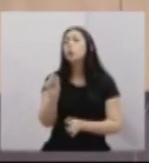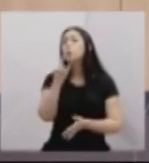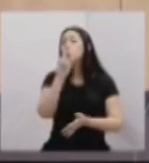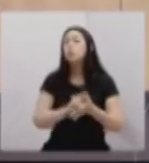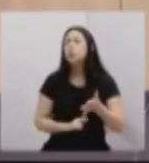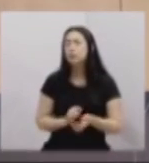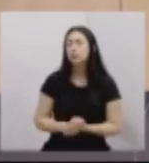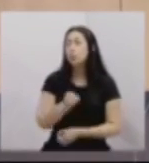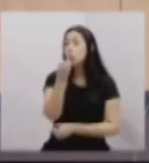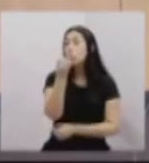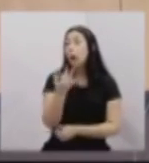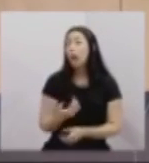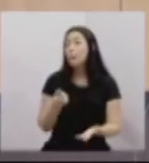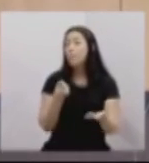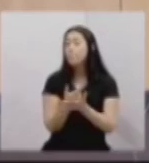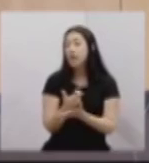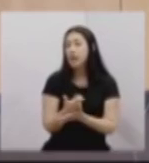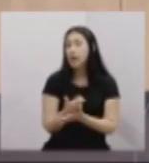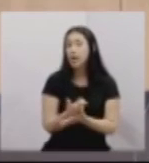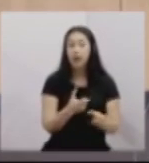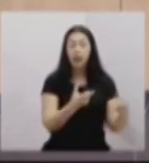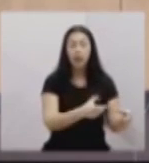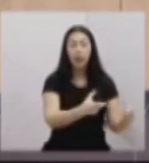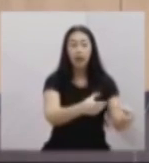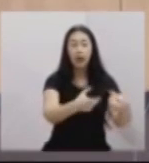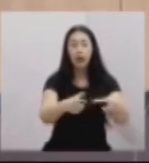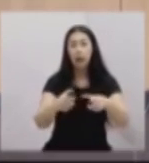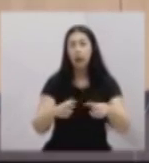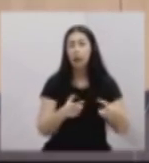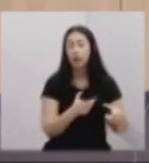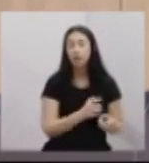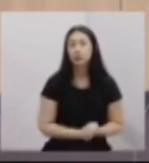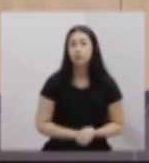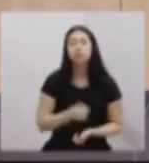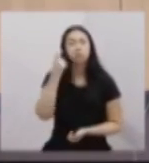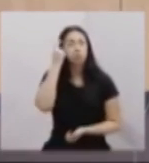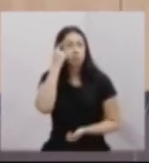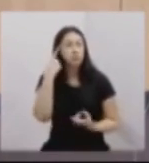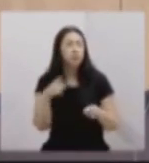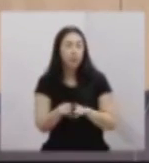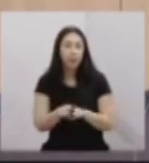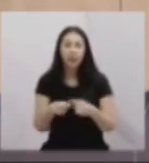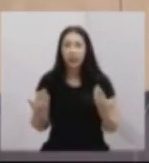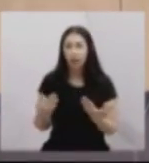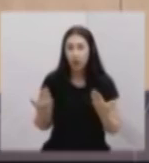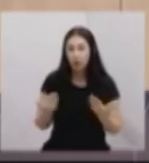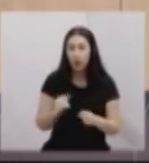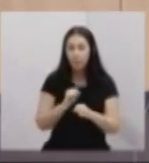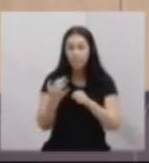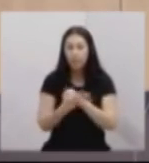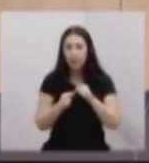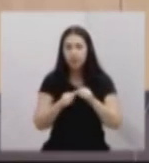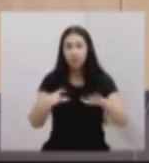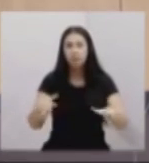o valor unitário de cada marmitex? Levou-se em consideração o momento atual, ou seja, a pandemia,